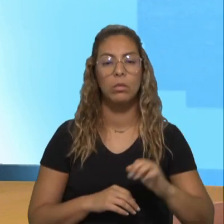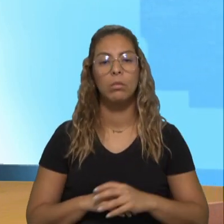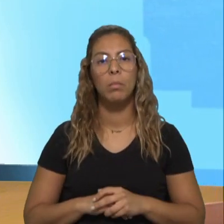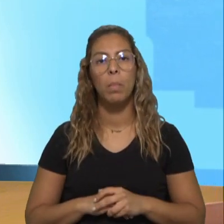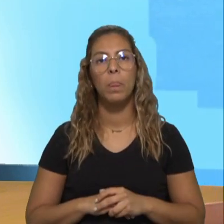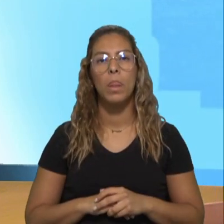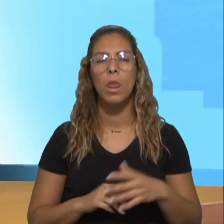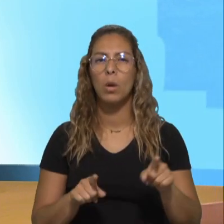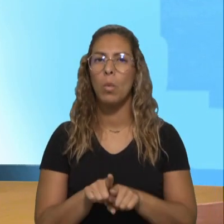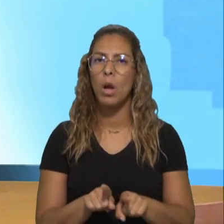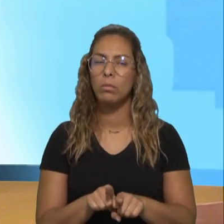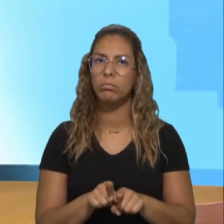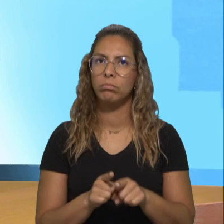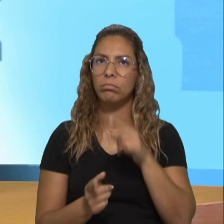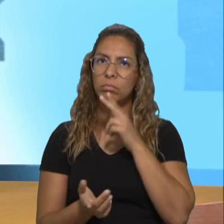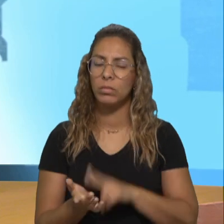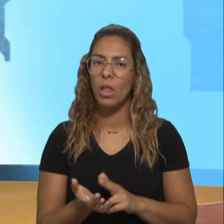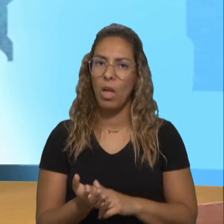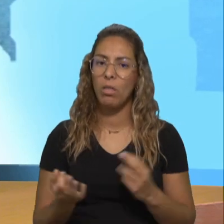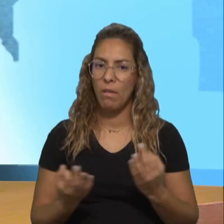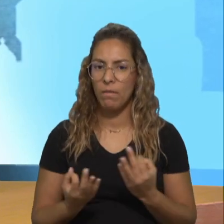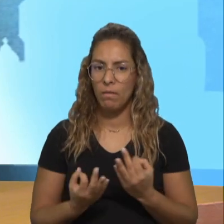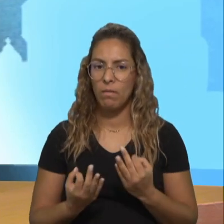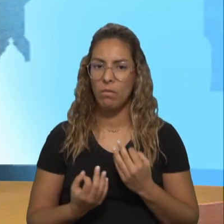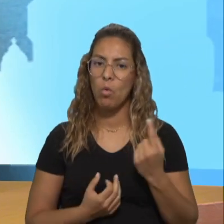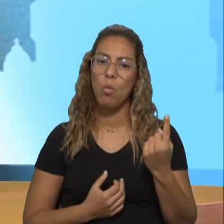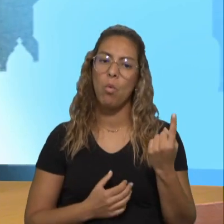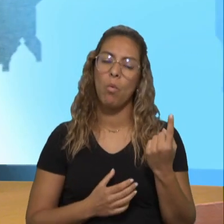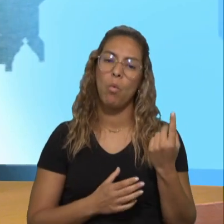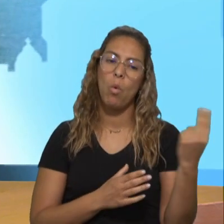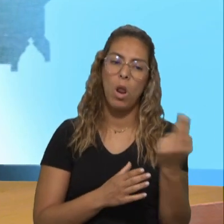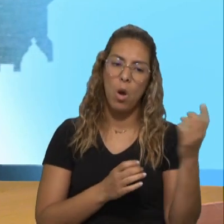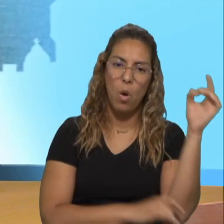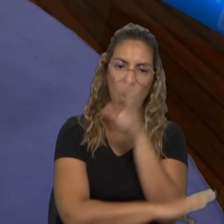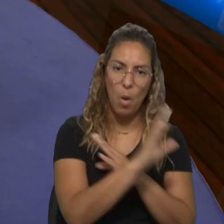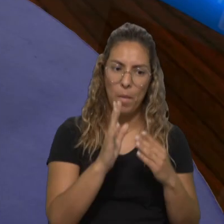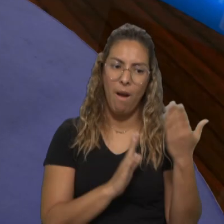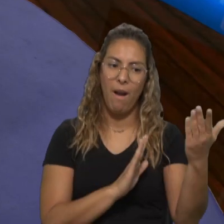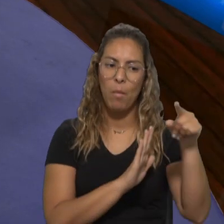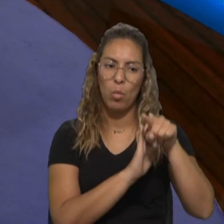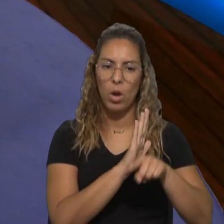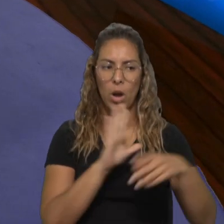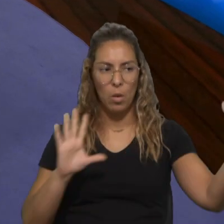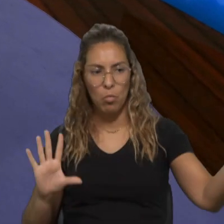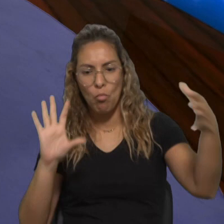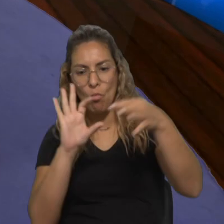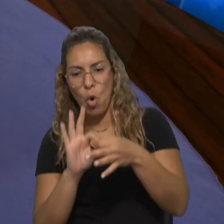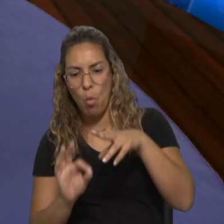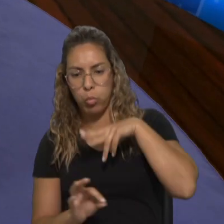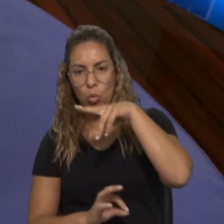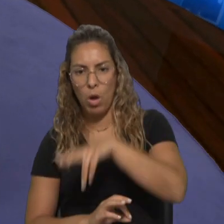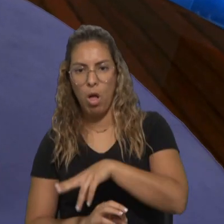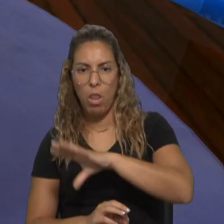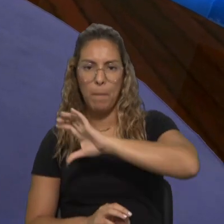Portanto, de facto, sim, a União Europeia trouxe vários programas que acabaram por também promover esta ideia